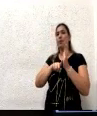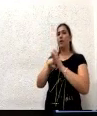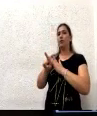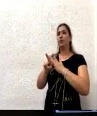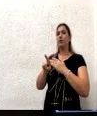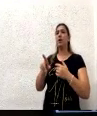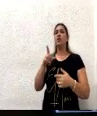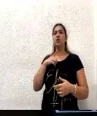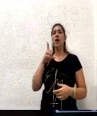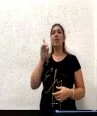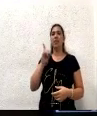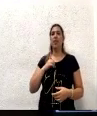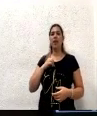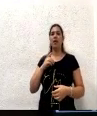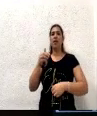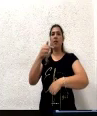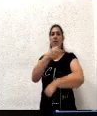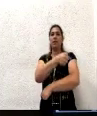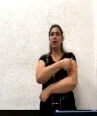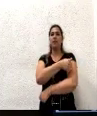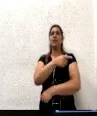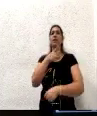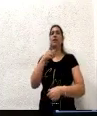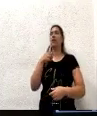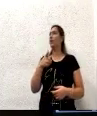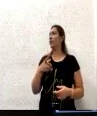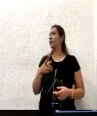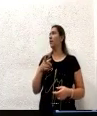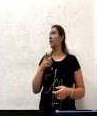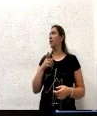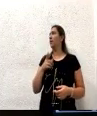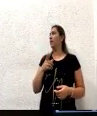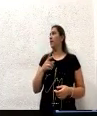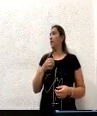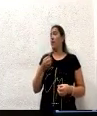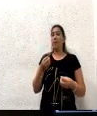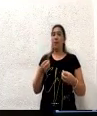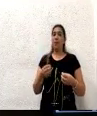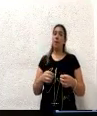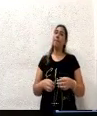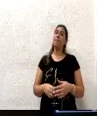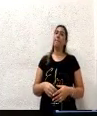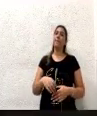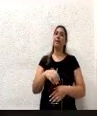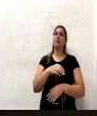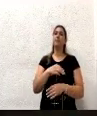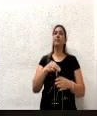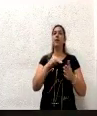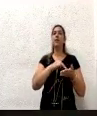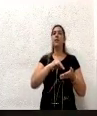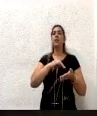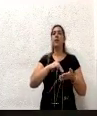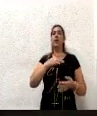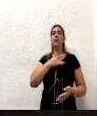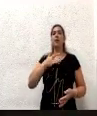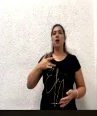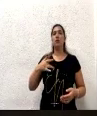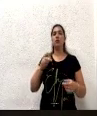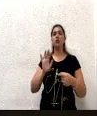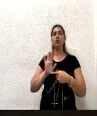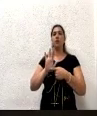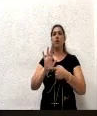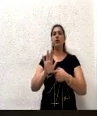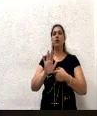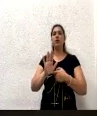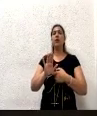vacina contra... Vacina. Sabia que essa... O Ministério da Saúde está disponibilizando a vacina